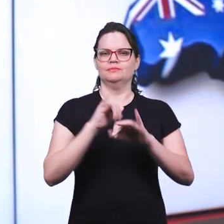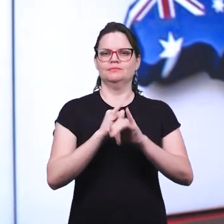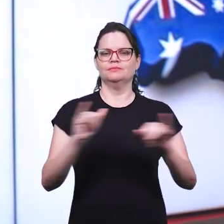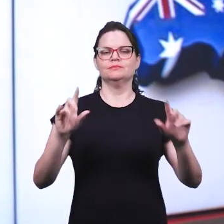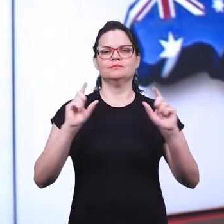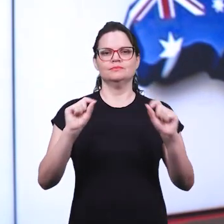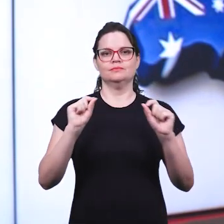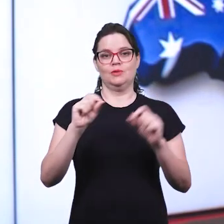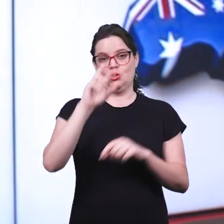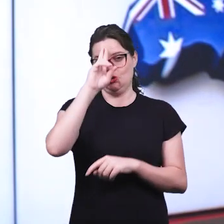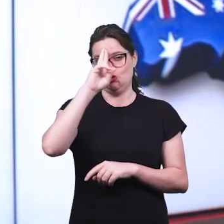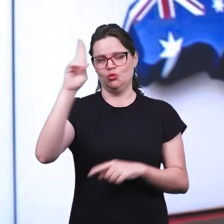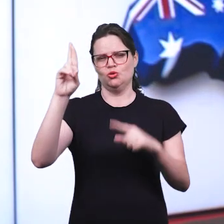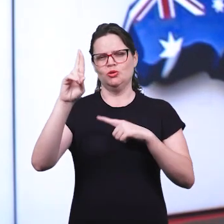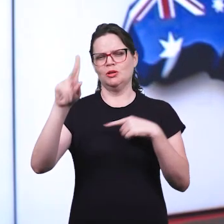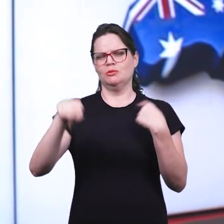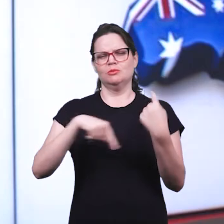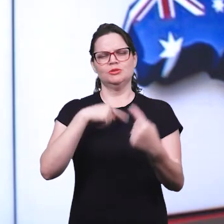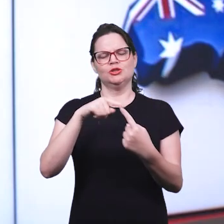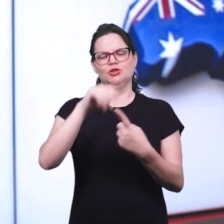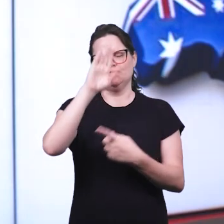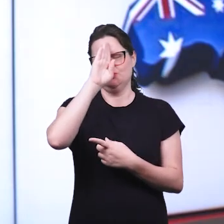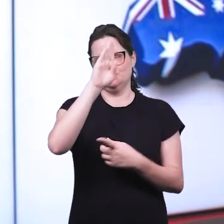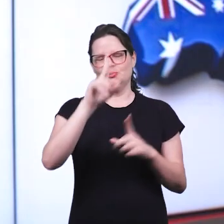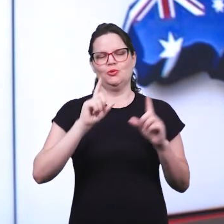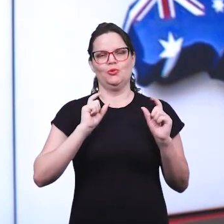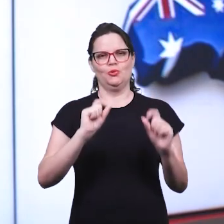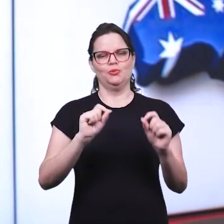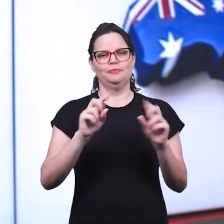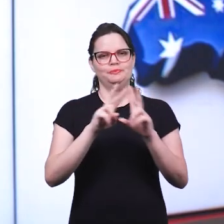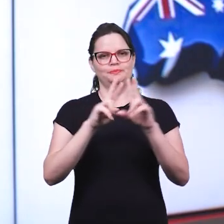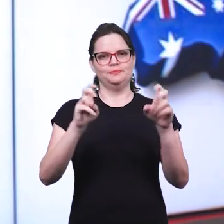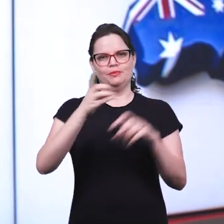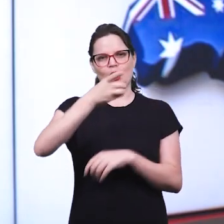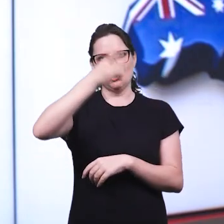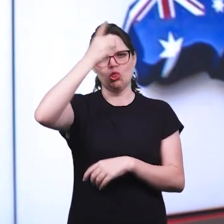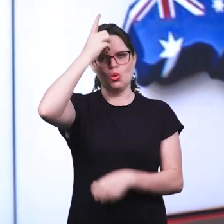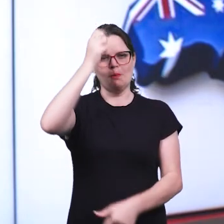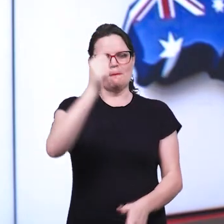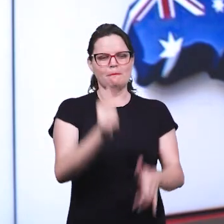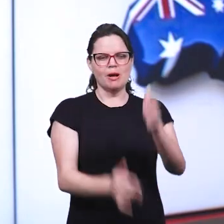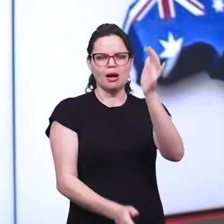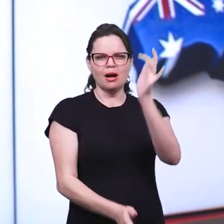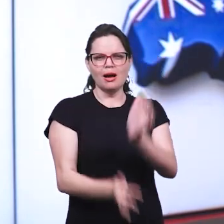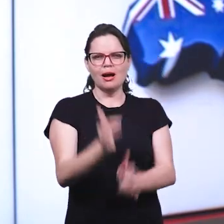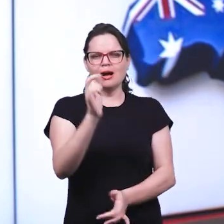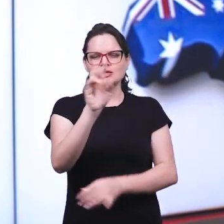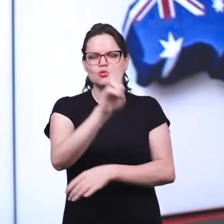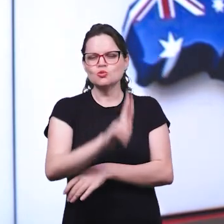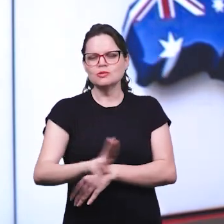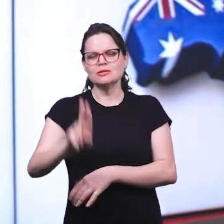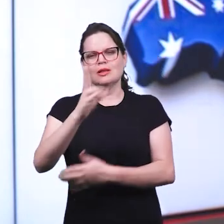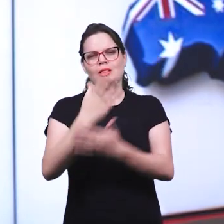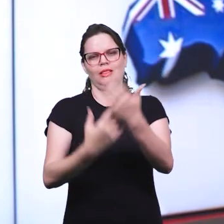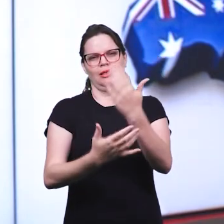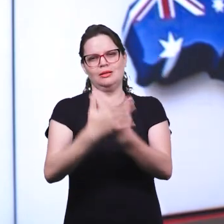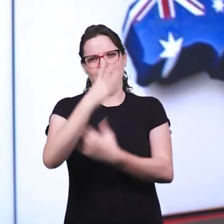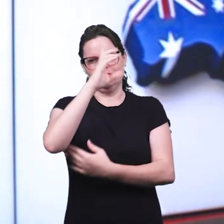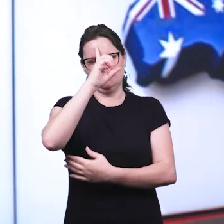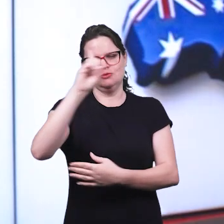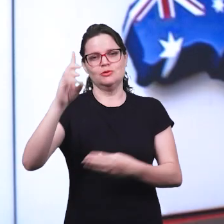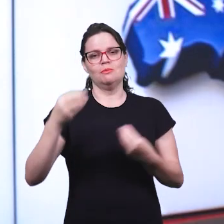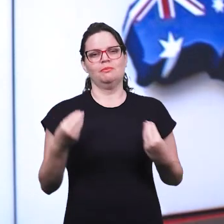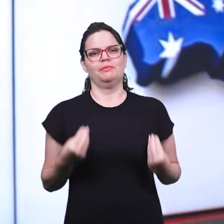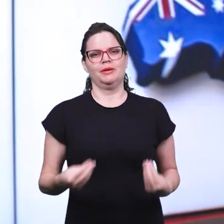do Senhor, o principal objetivo, é que os dons espirituais sejam usados para